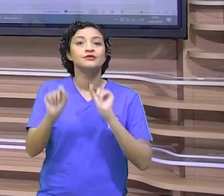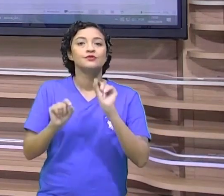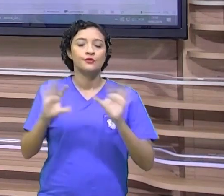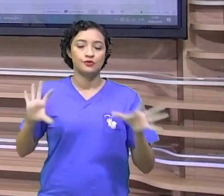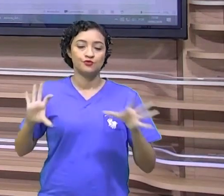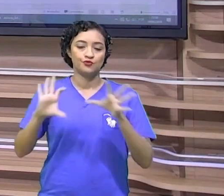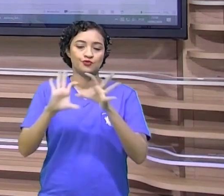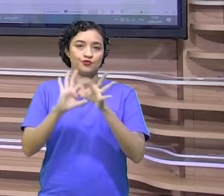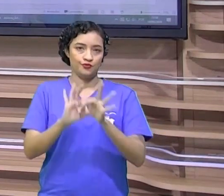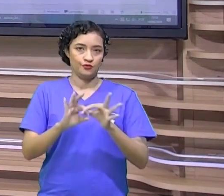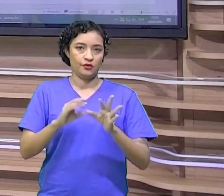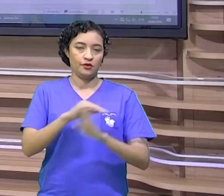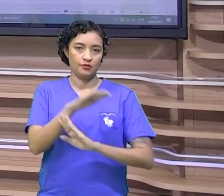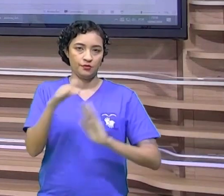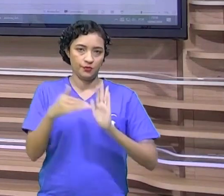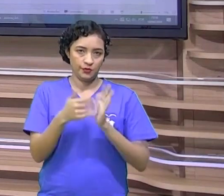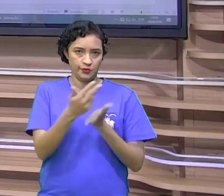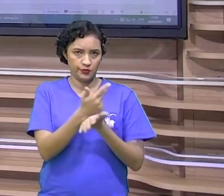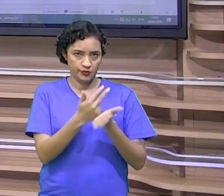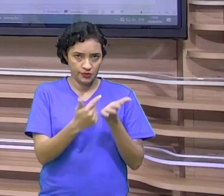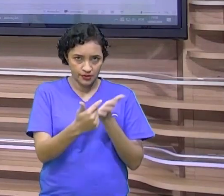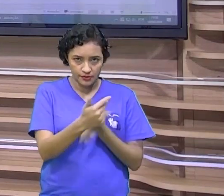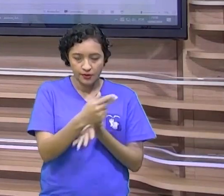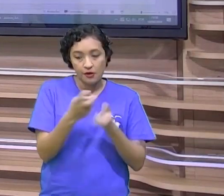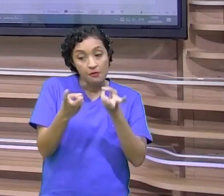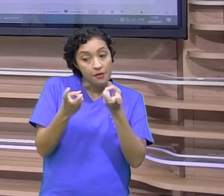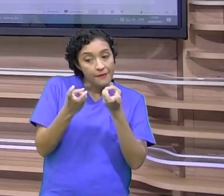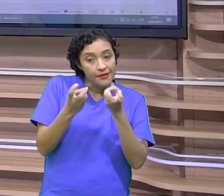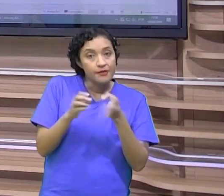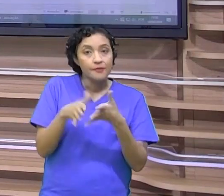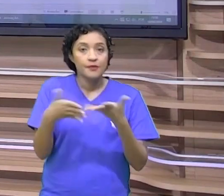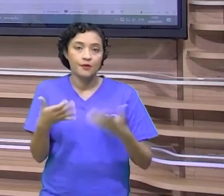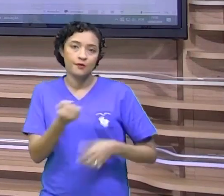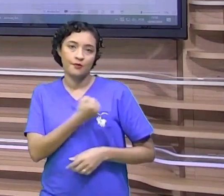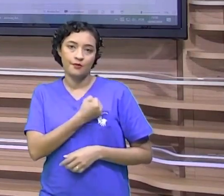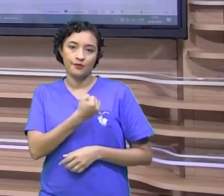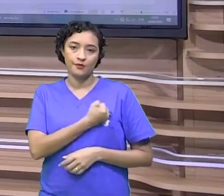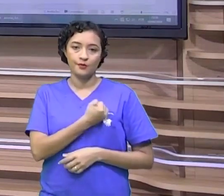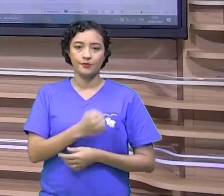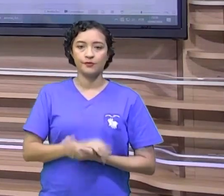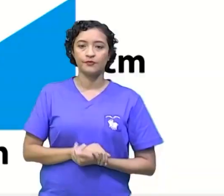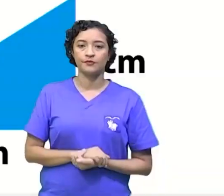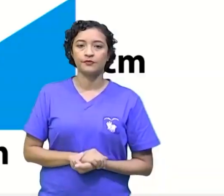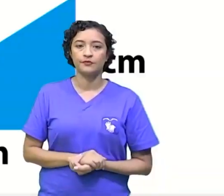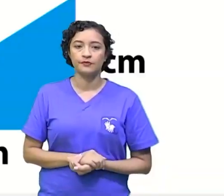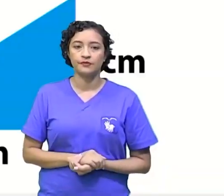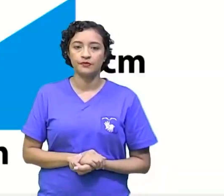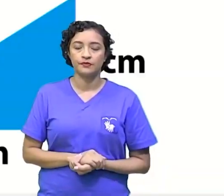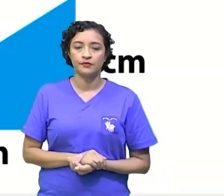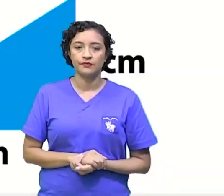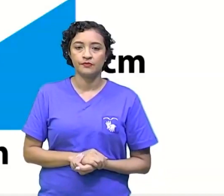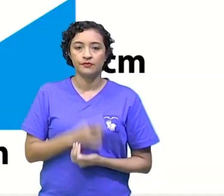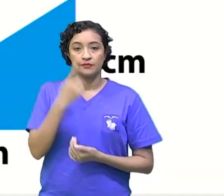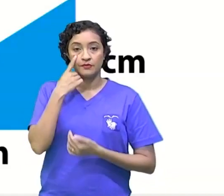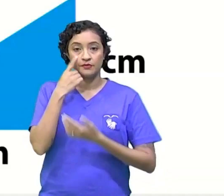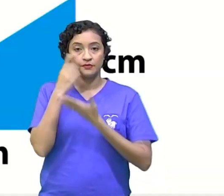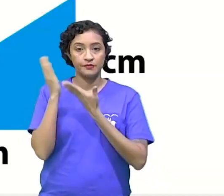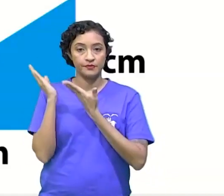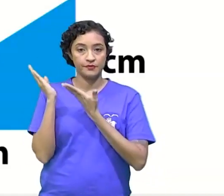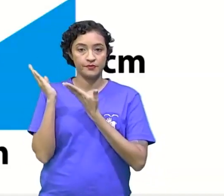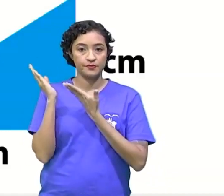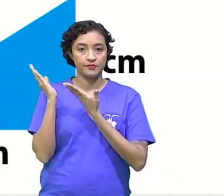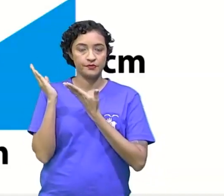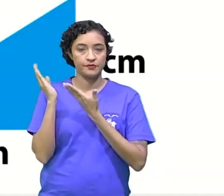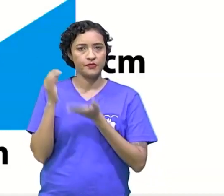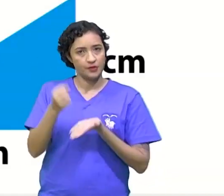composição de figuras para poder conseguir identificar essas medidas de olho aqui na tela é bom que que nós